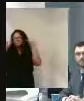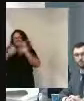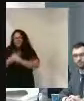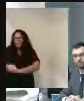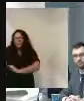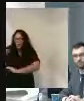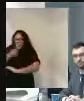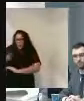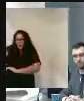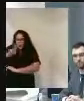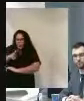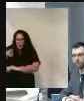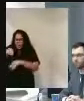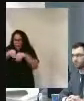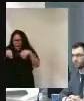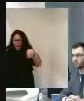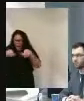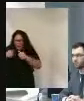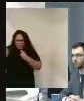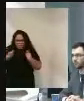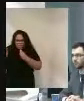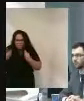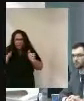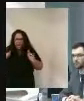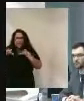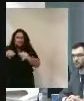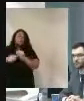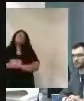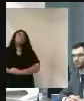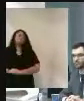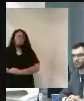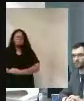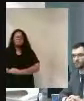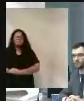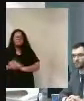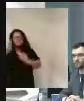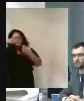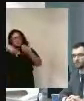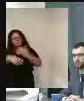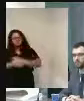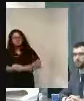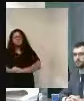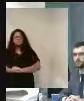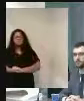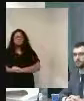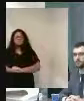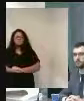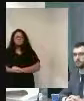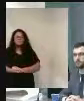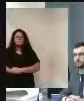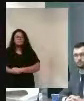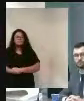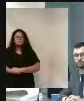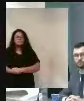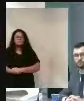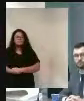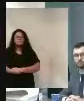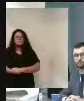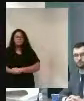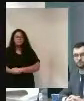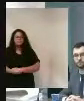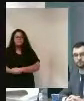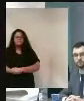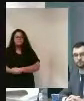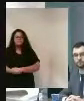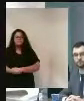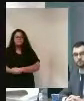trecho, né, traduzido literalmente, desse artigo, que é a extração de areia e cascalhos